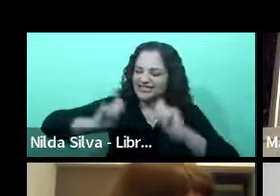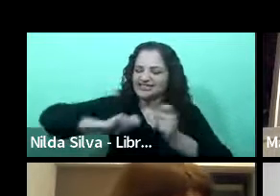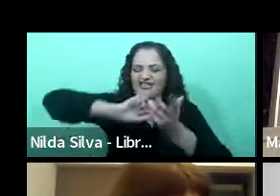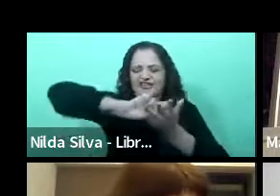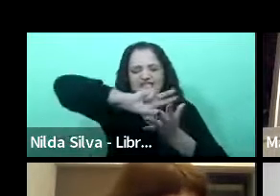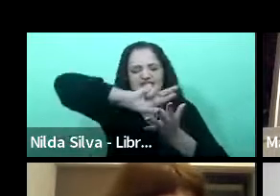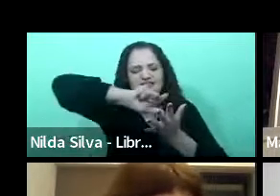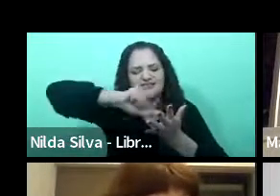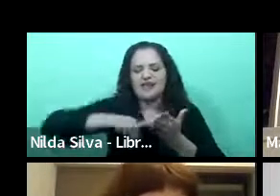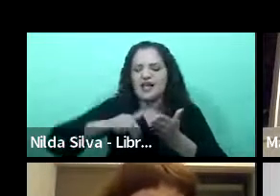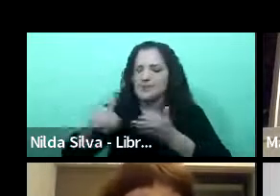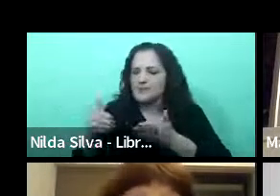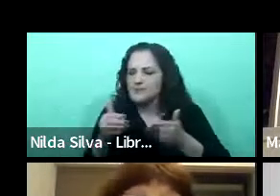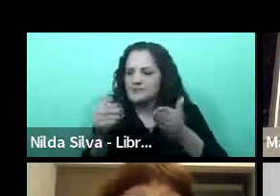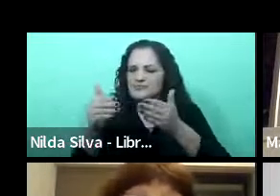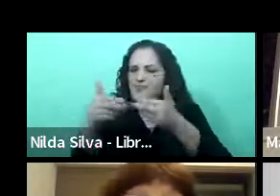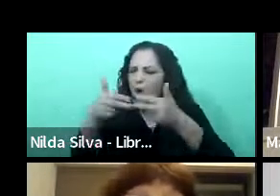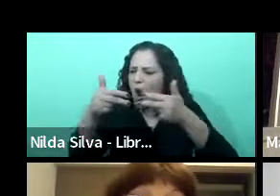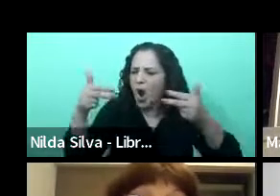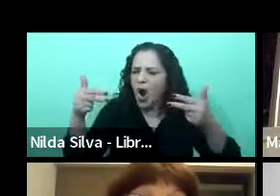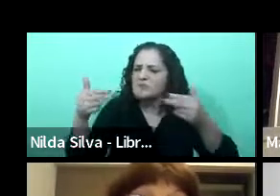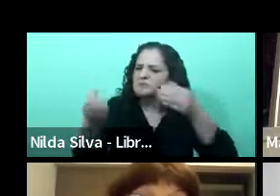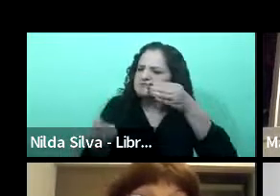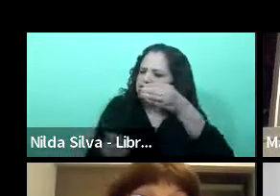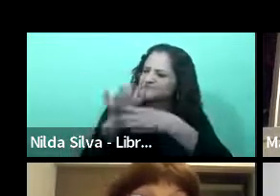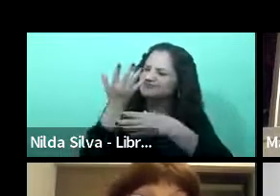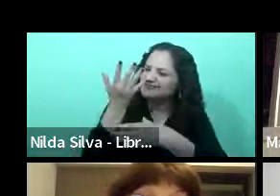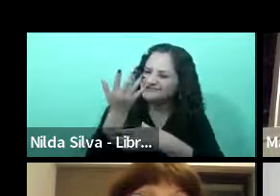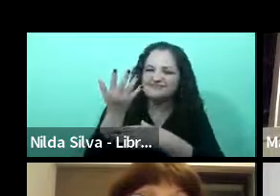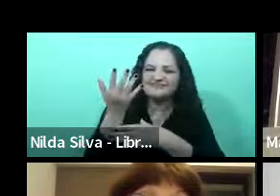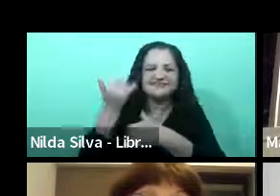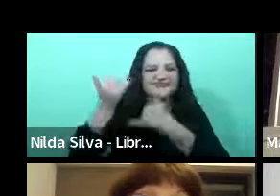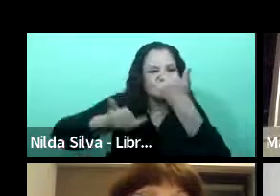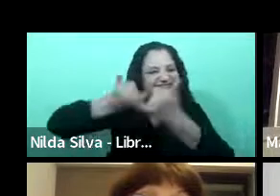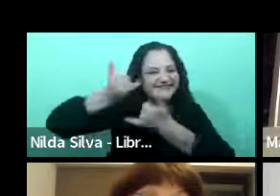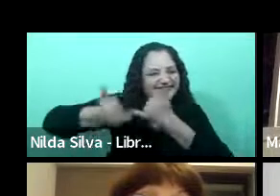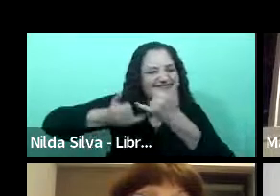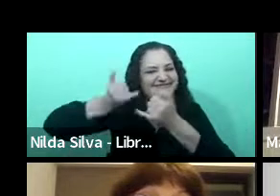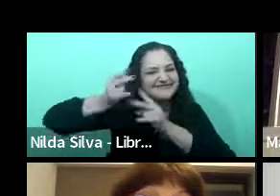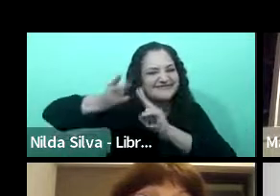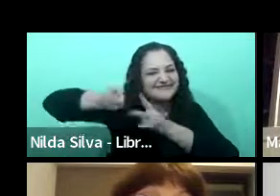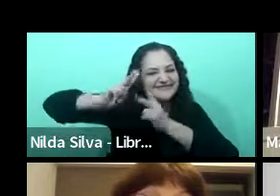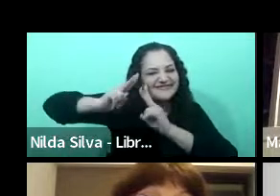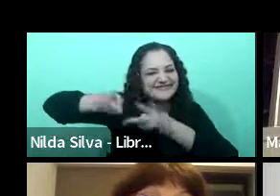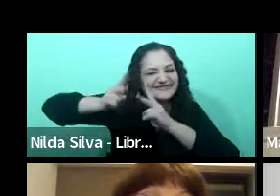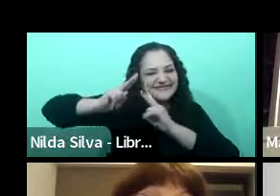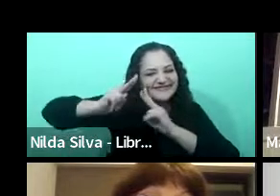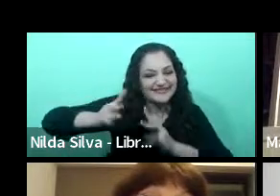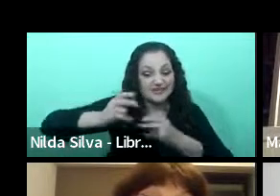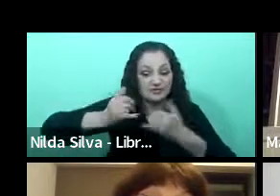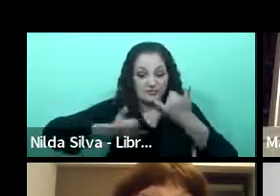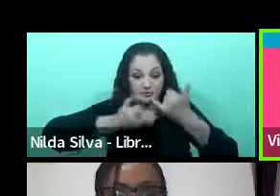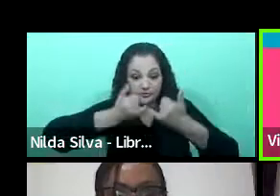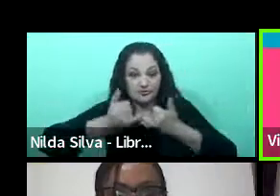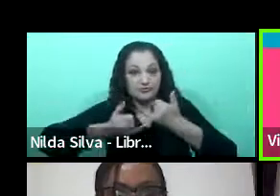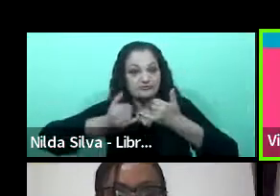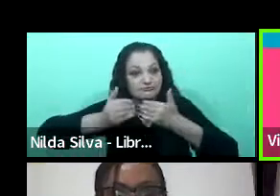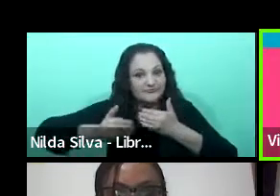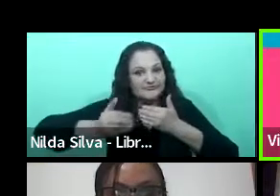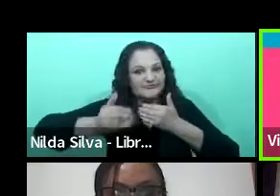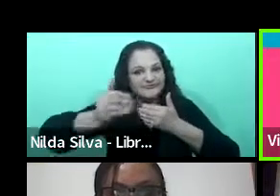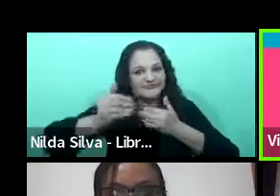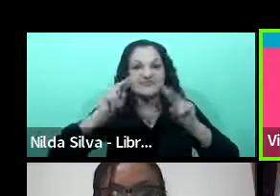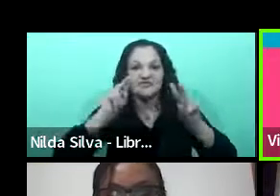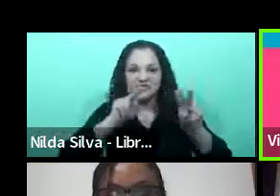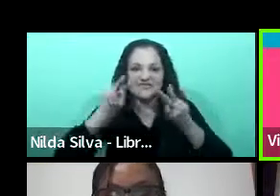de caminhos para criar, seguir brincando, a partir do brincar. E é isso que a gente vai ver muito